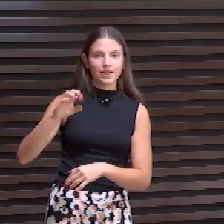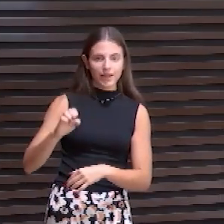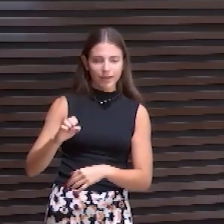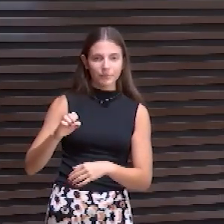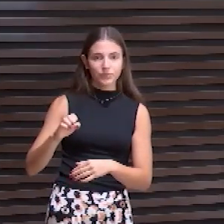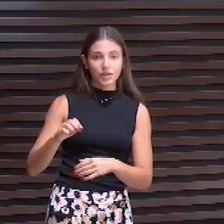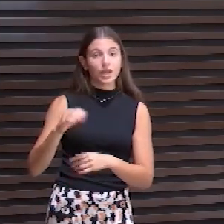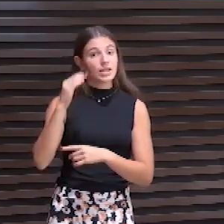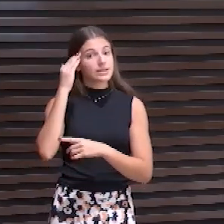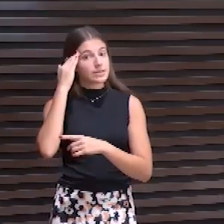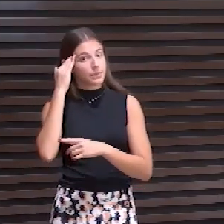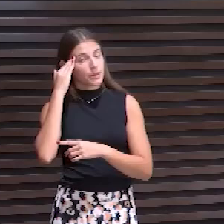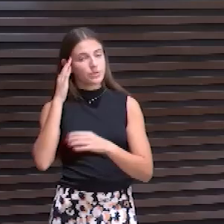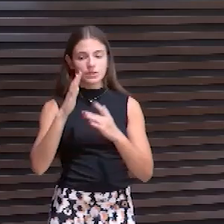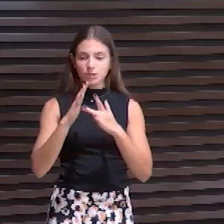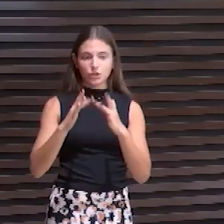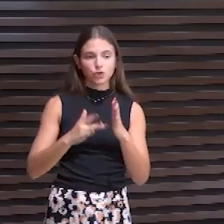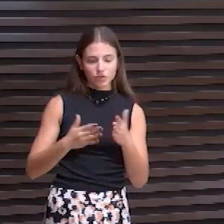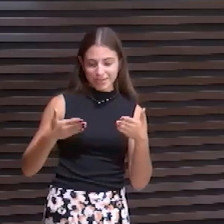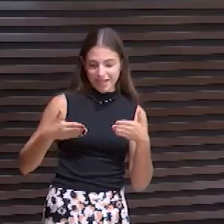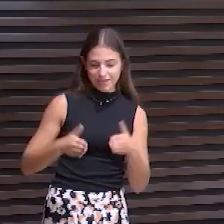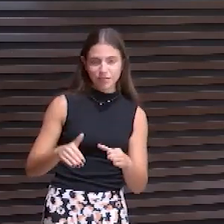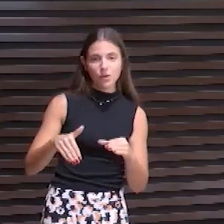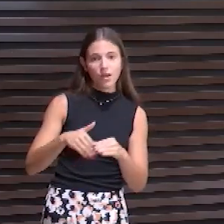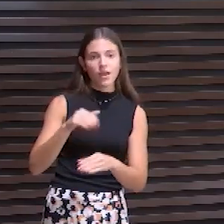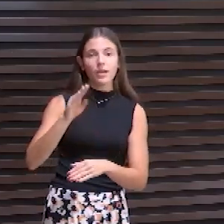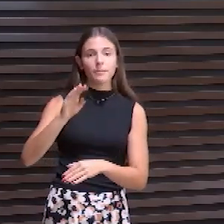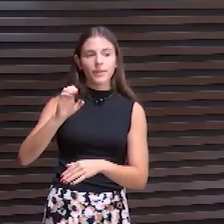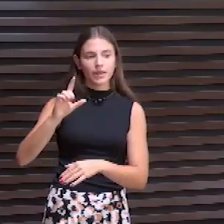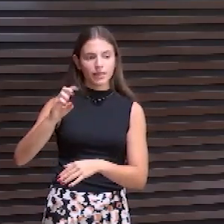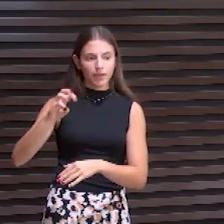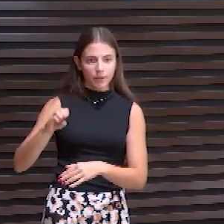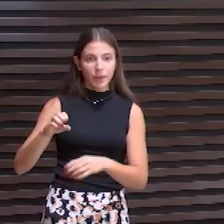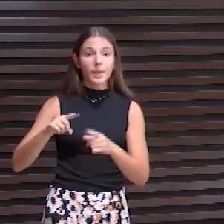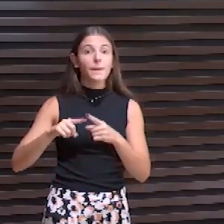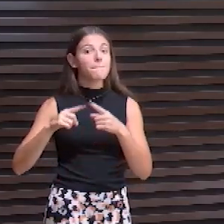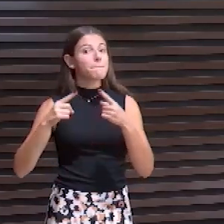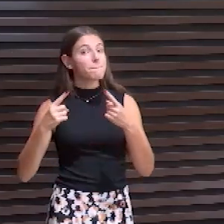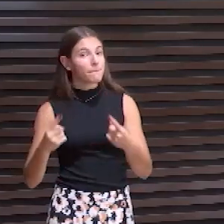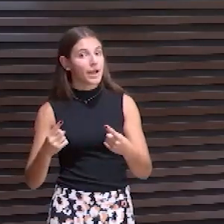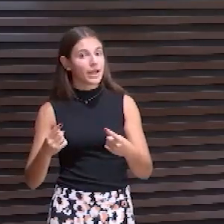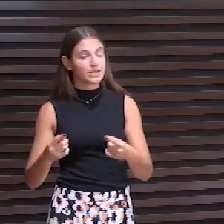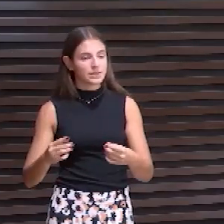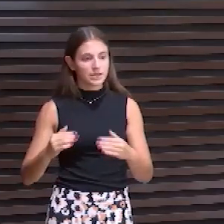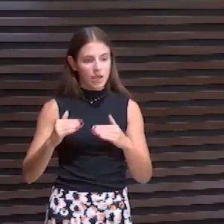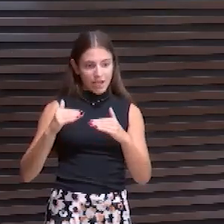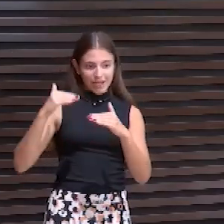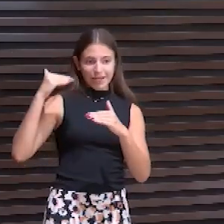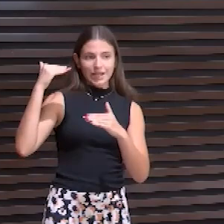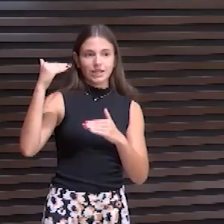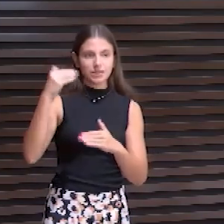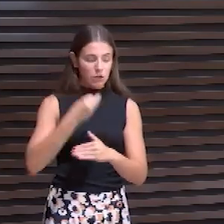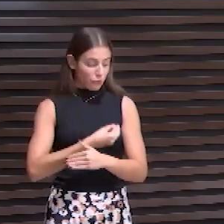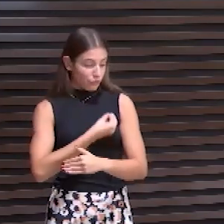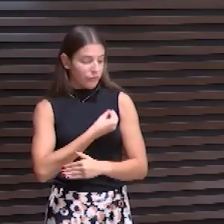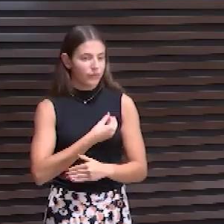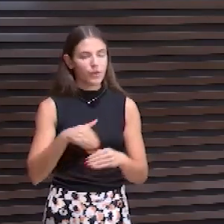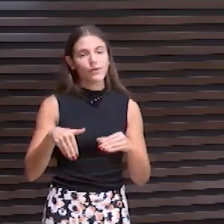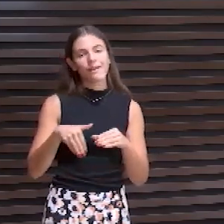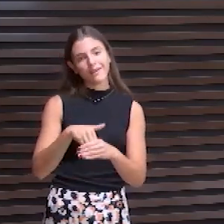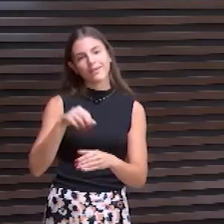Jesus, ele nasceu em Belém, mas ele foi criado em Nazaré. Jesus era um cidadão de Nazaré. Então calma